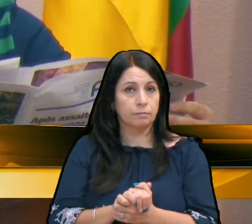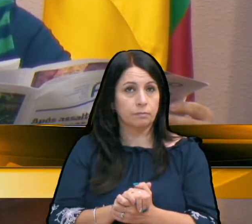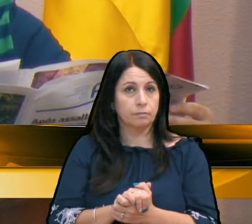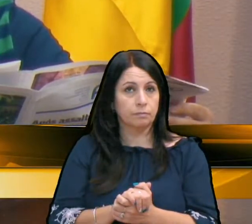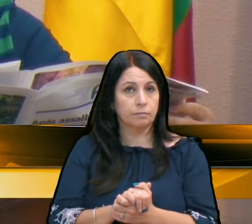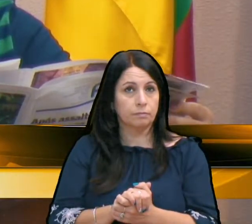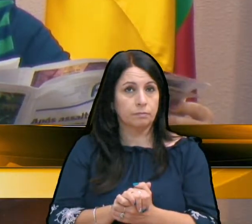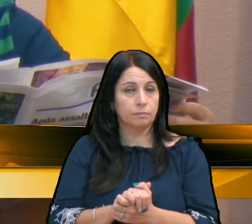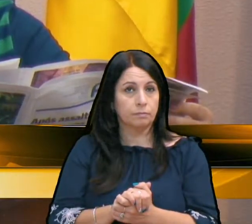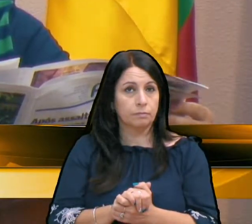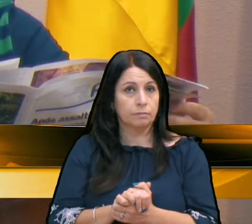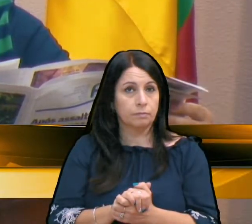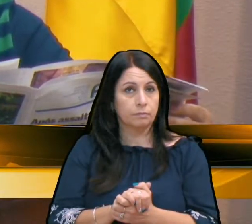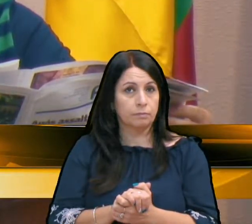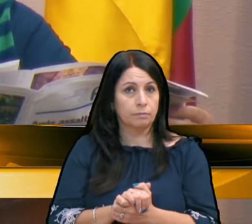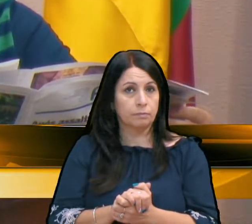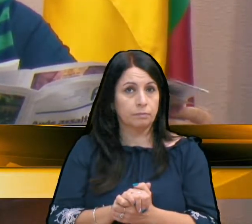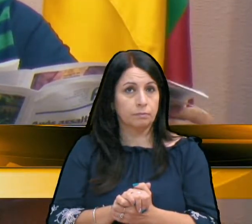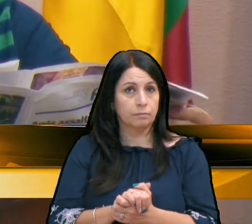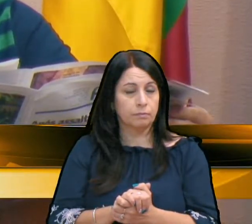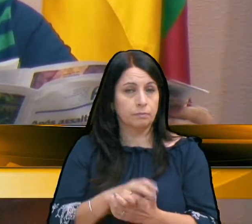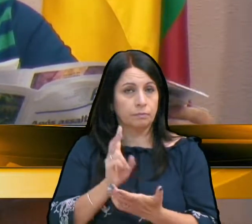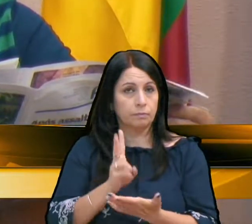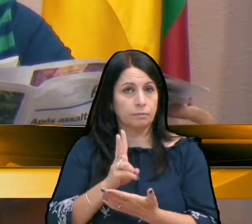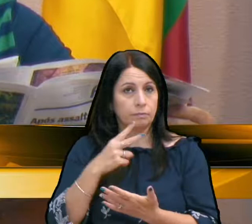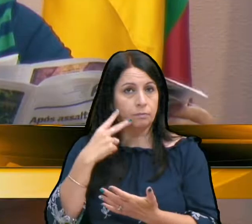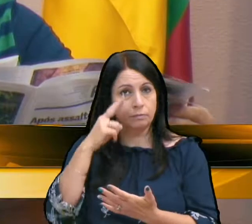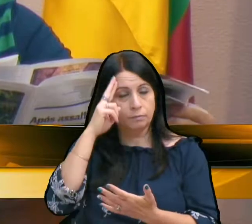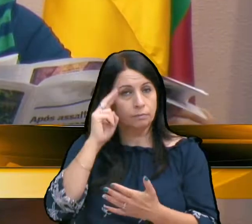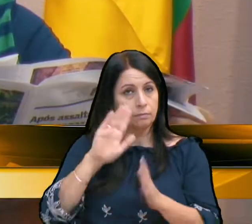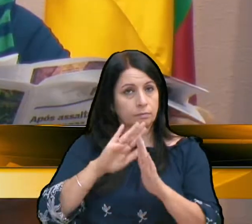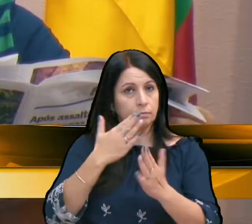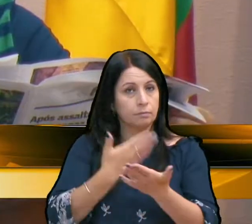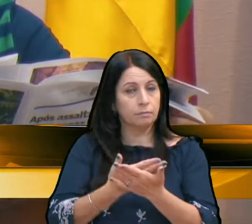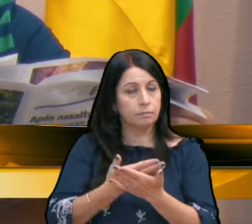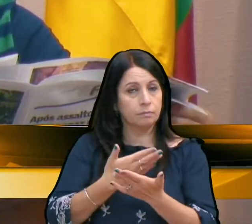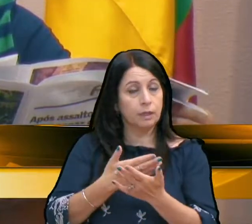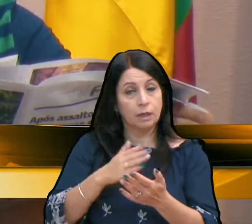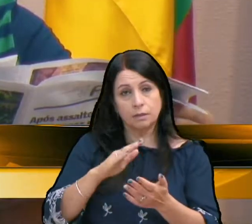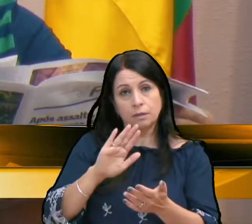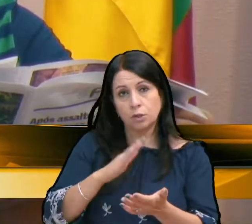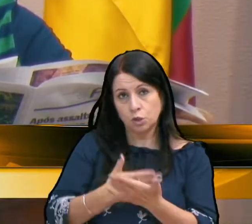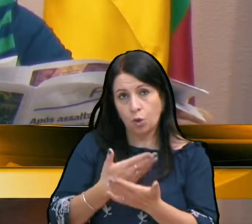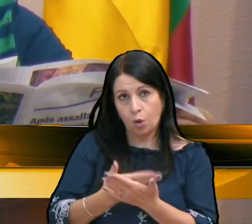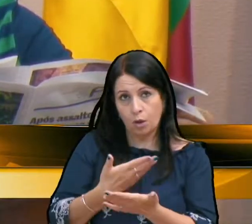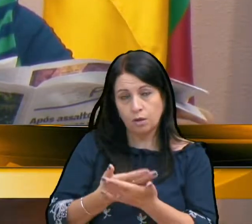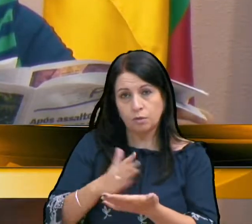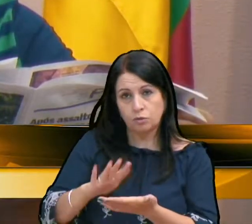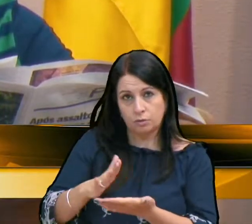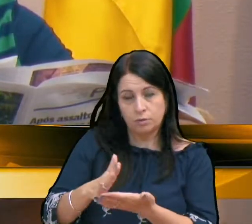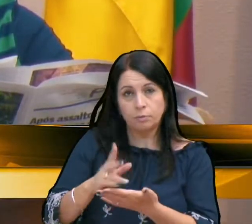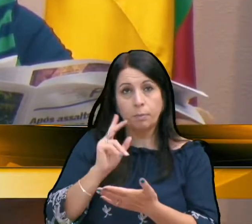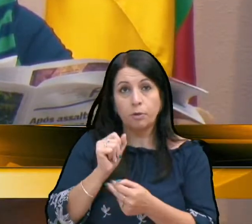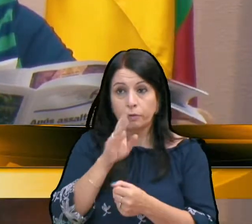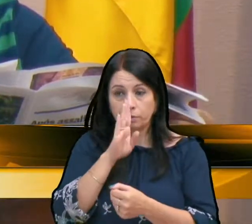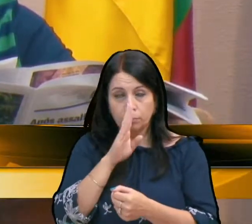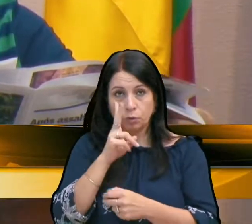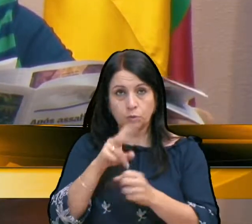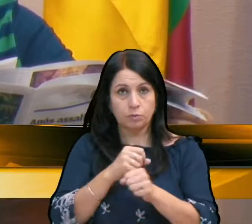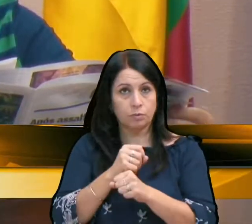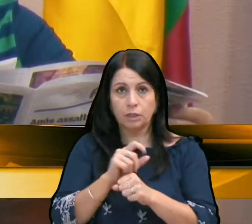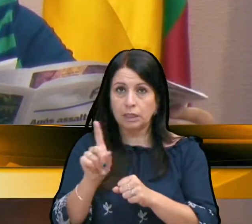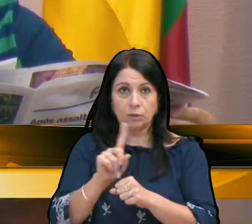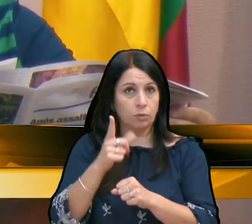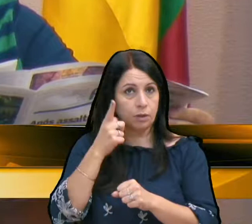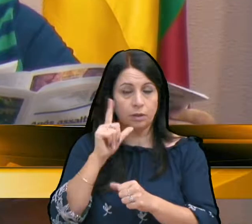Por favor, pode seguir, vereador Rafael. As escolas de samba permanecem em silêncio já faz 2 anos. Outra vez, não